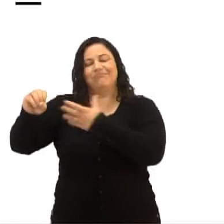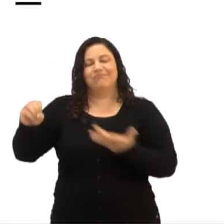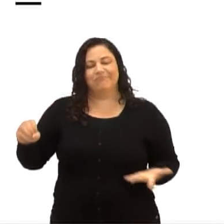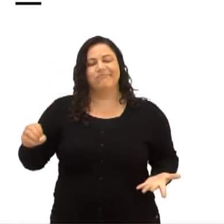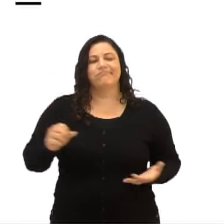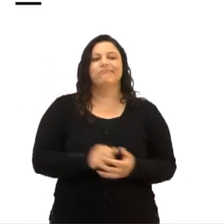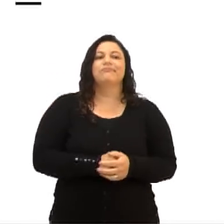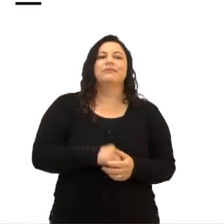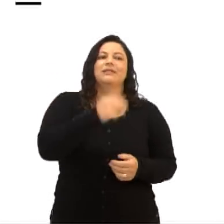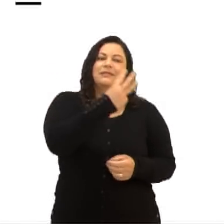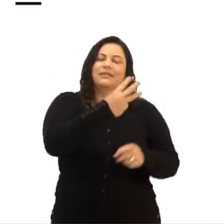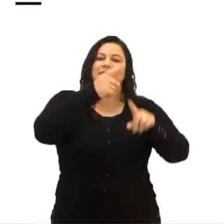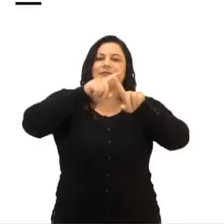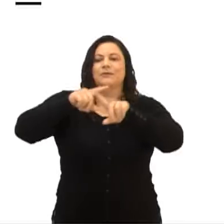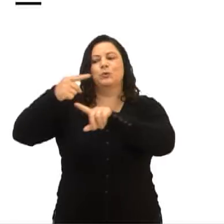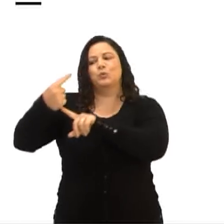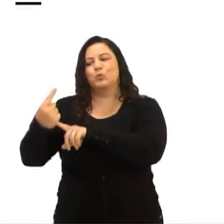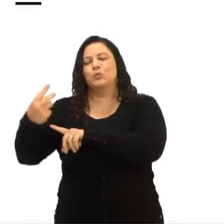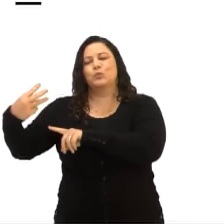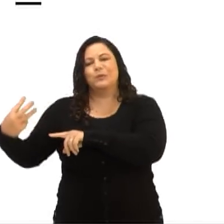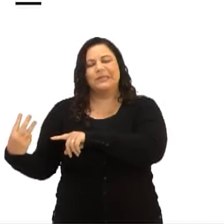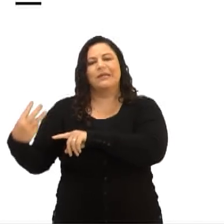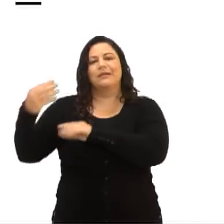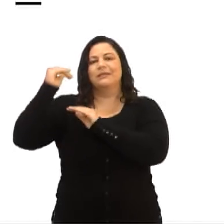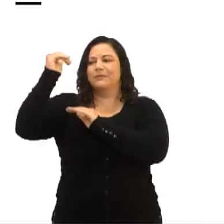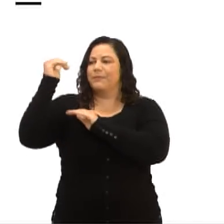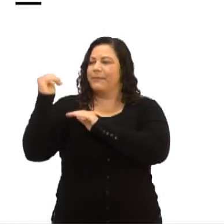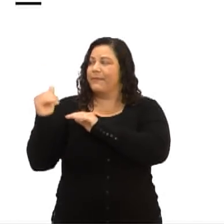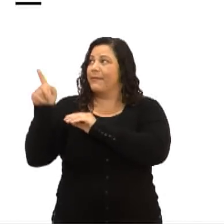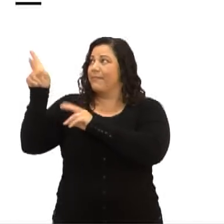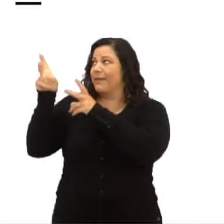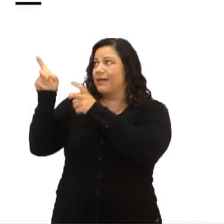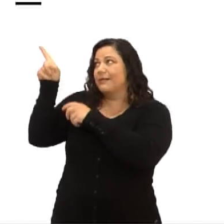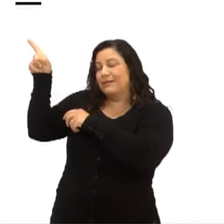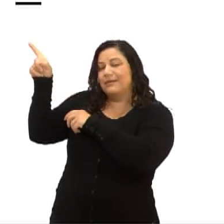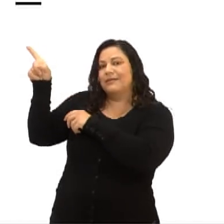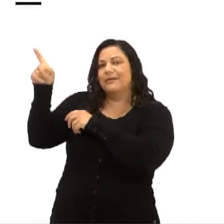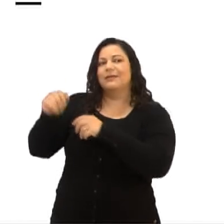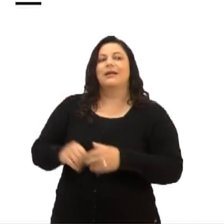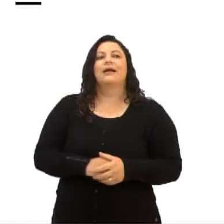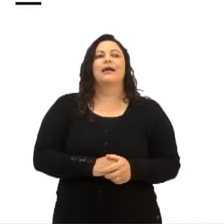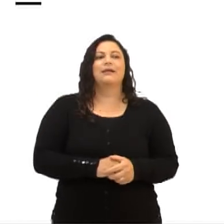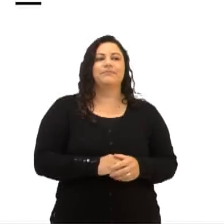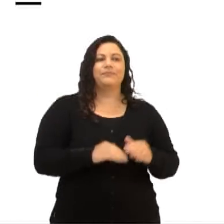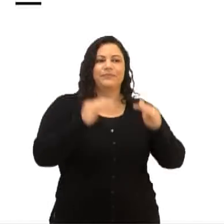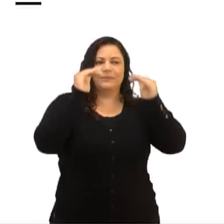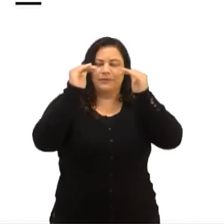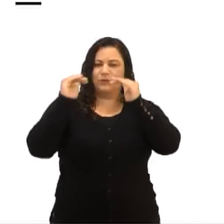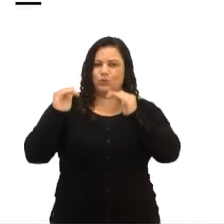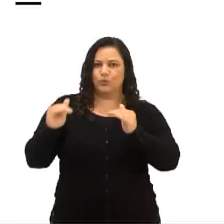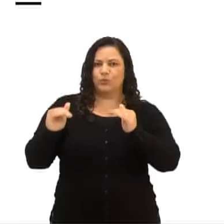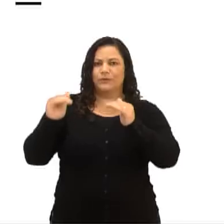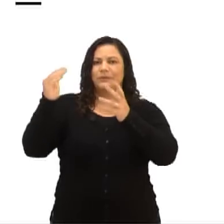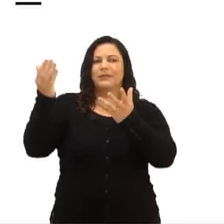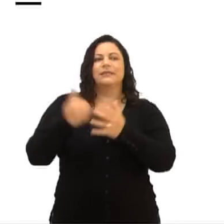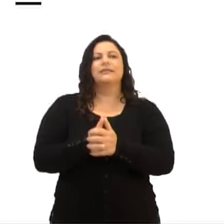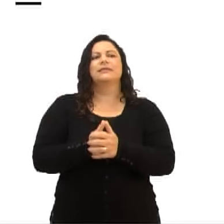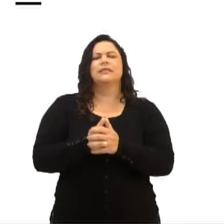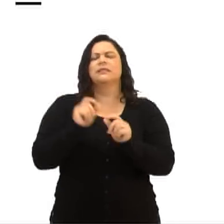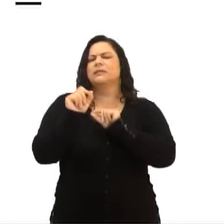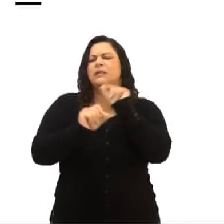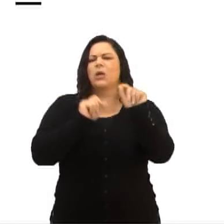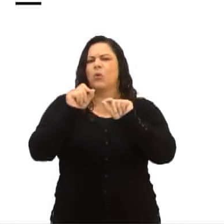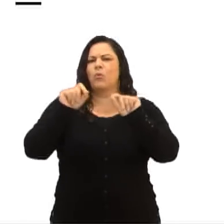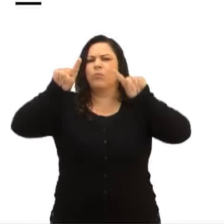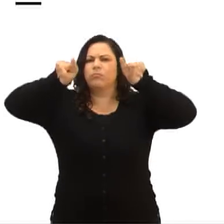3 vezes 1, 3, 3 vezes 2, 6, 3 vezes 5, 15, 3 vezes 3, 9, e a única que envolve